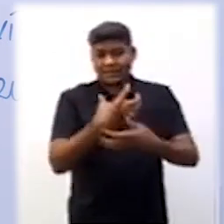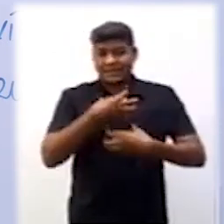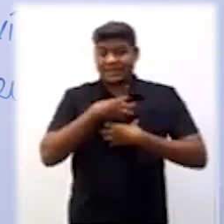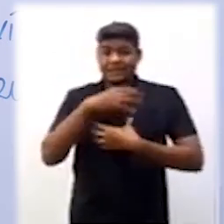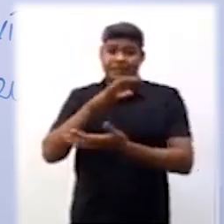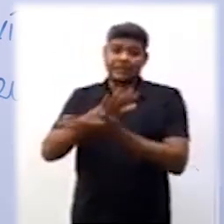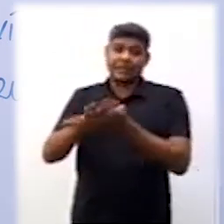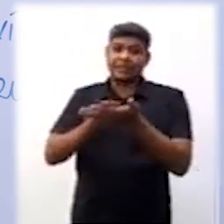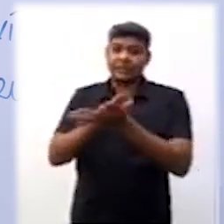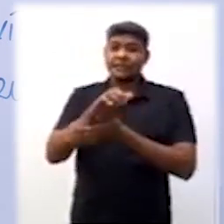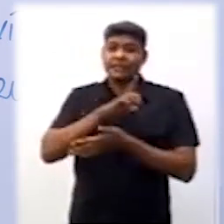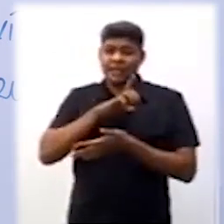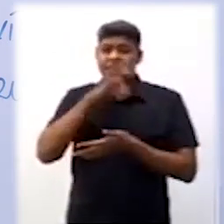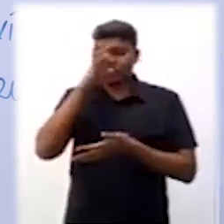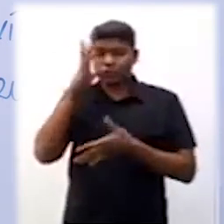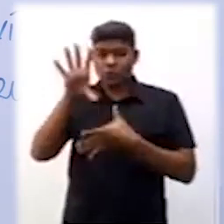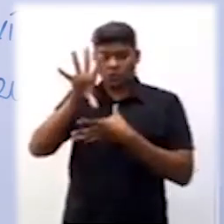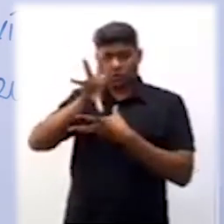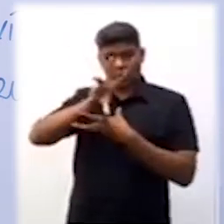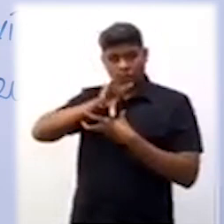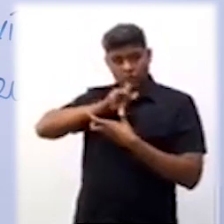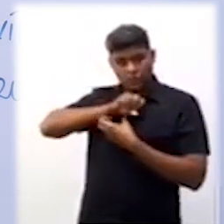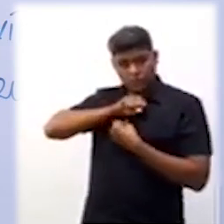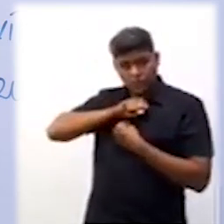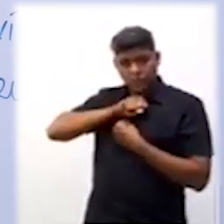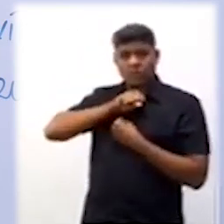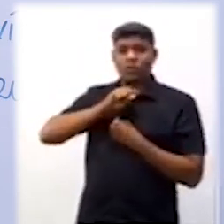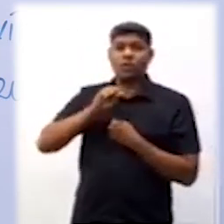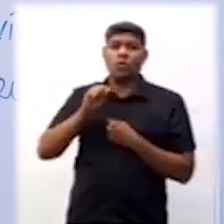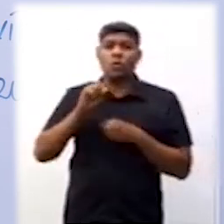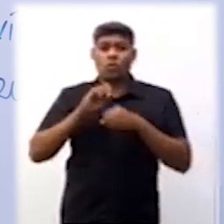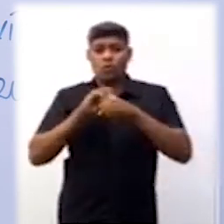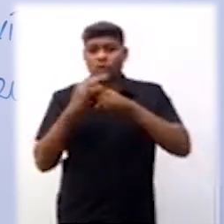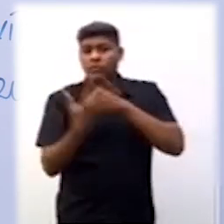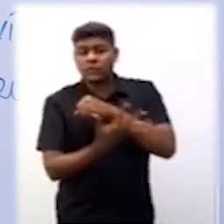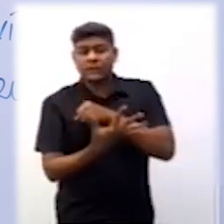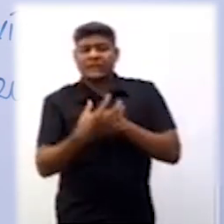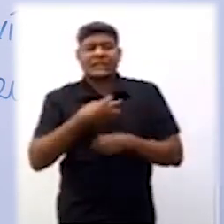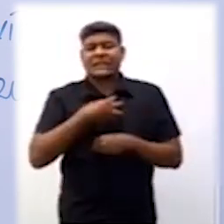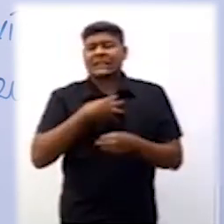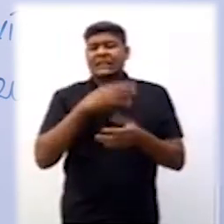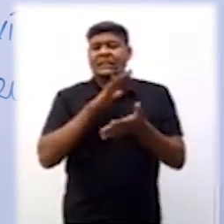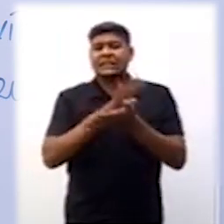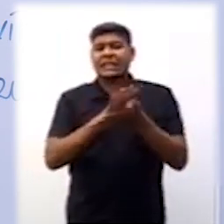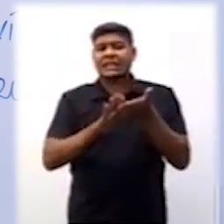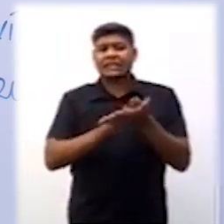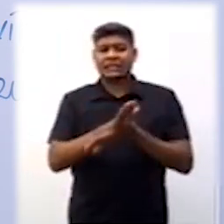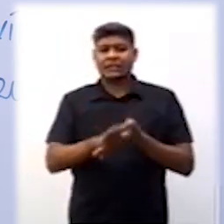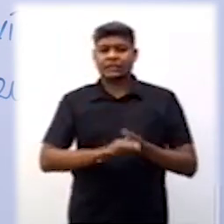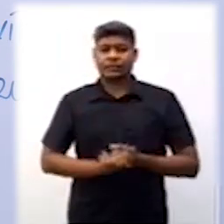verdade, tem muitas pessoas que podem pegar aí do outro lado o coronavírus e não ter sintomas. Mas